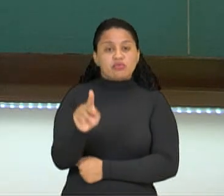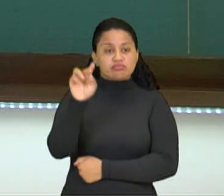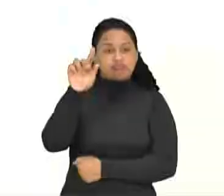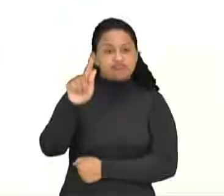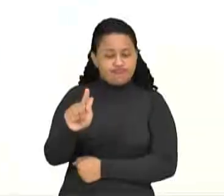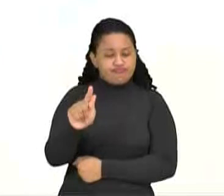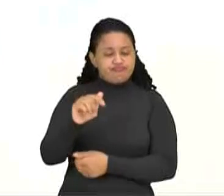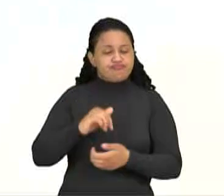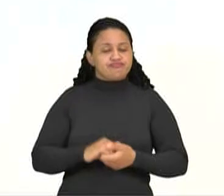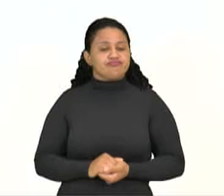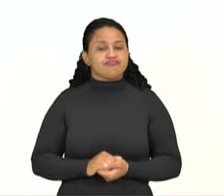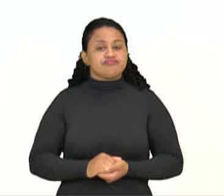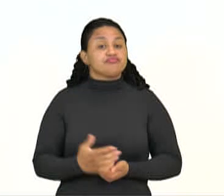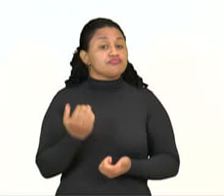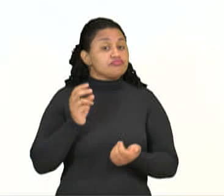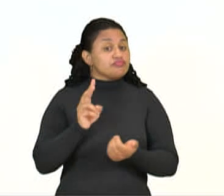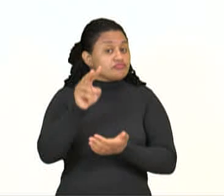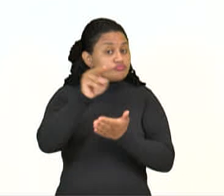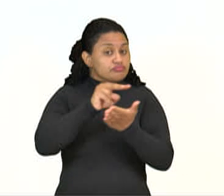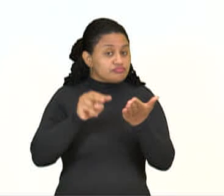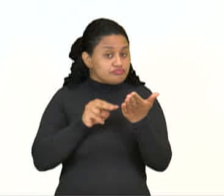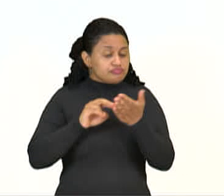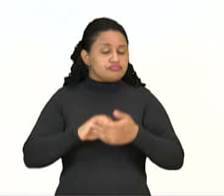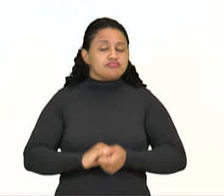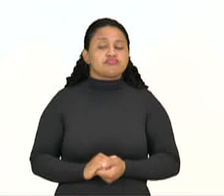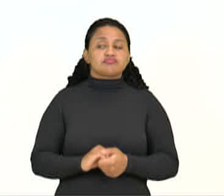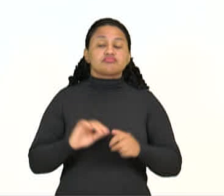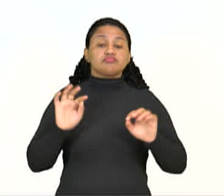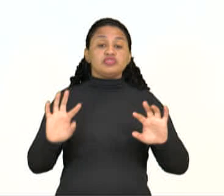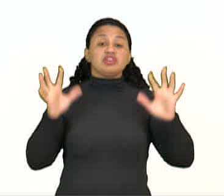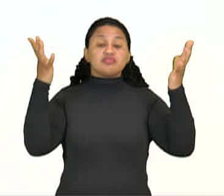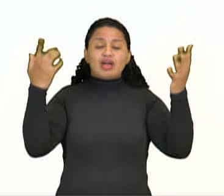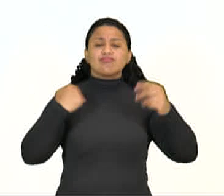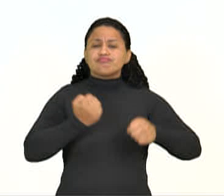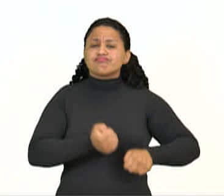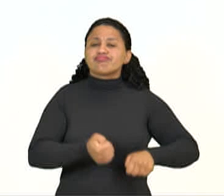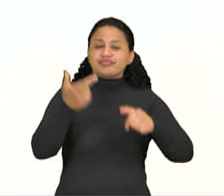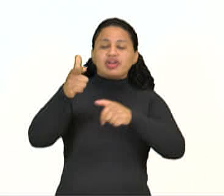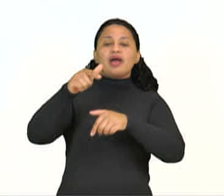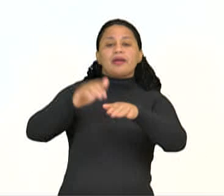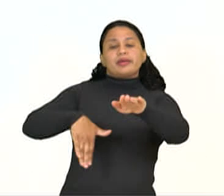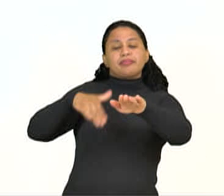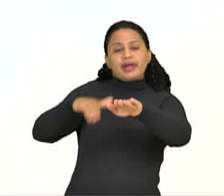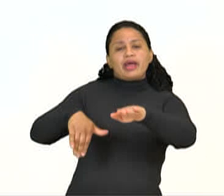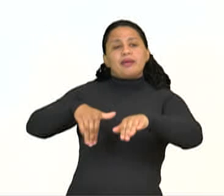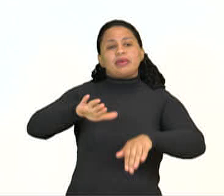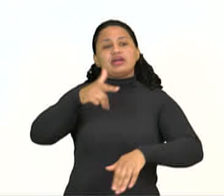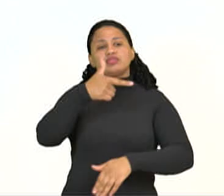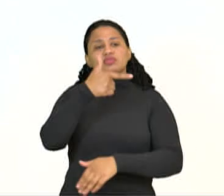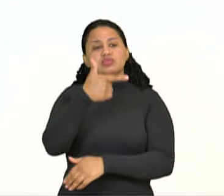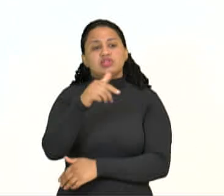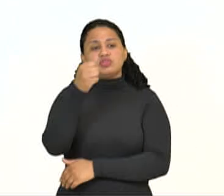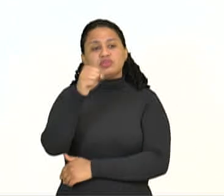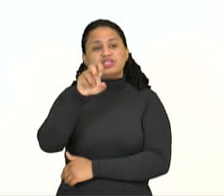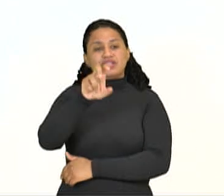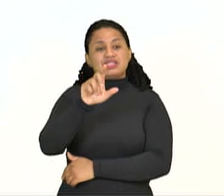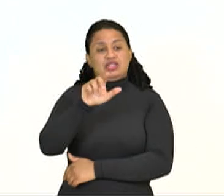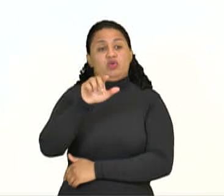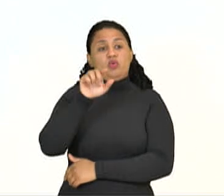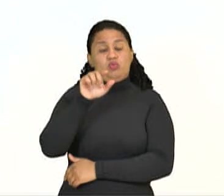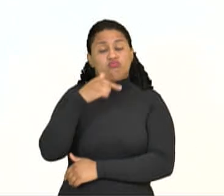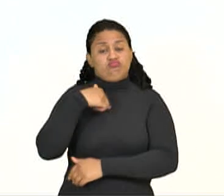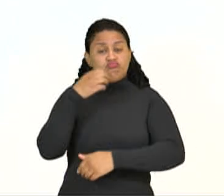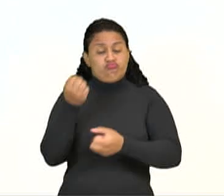notícia? A festa do Réveillon na praia de Copacabana deixou mais de 285 toneladas de